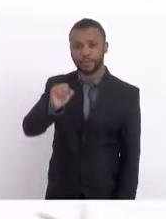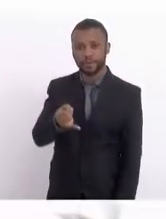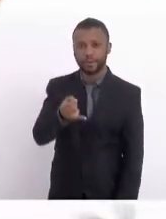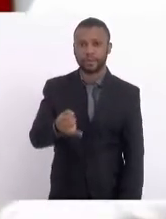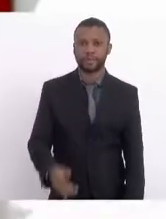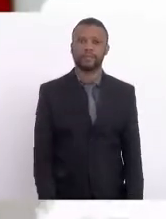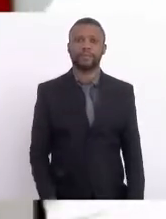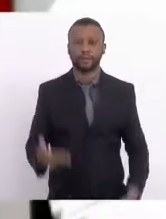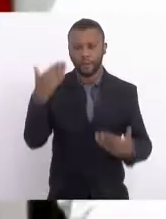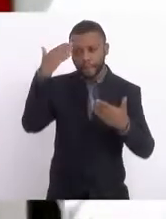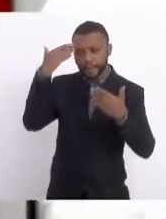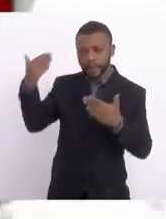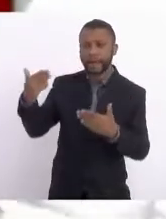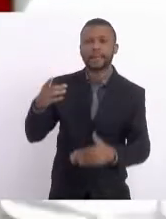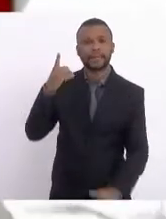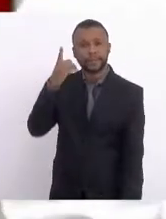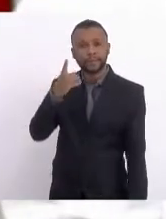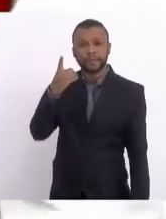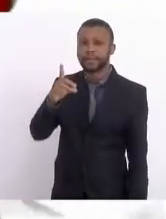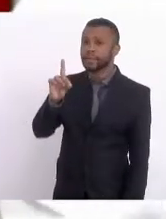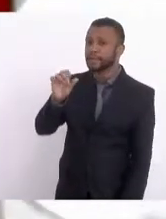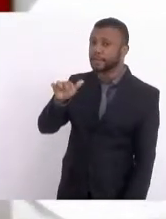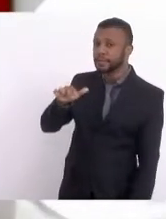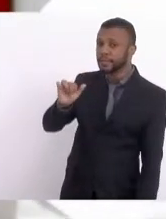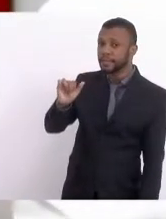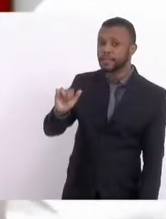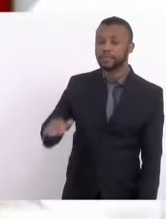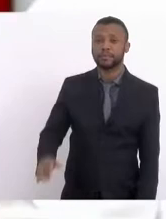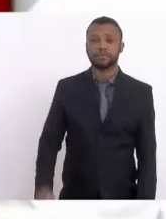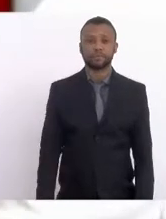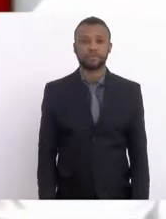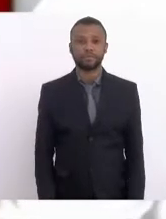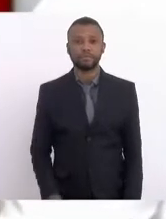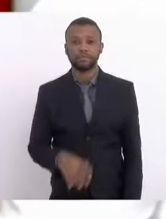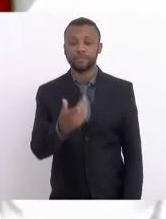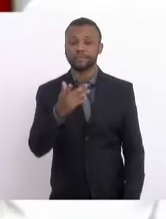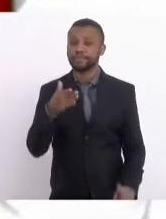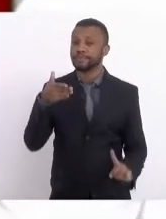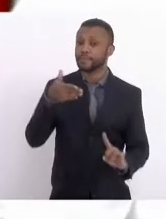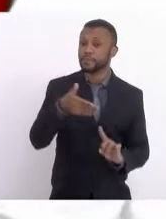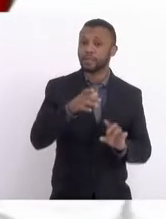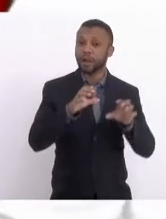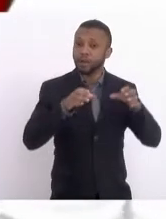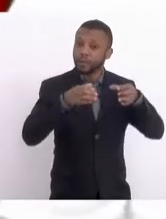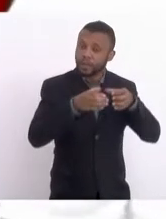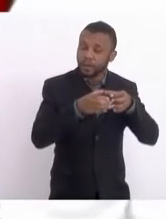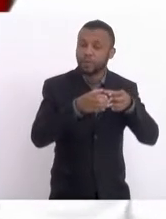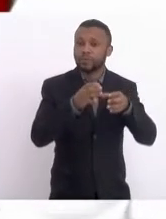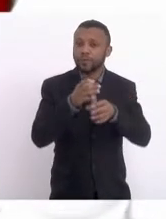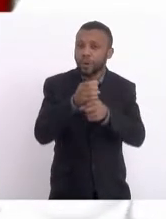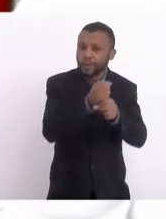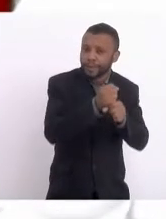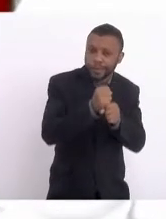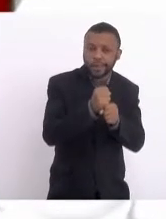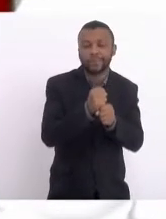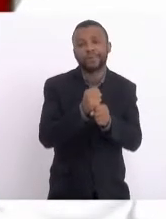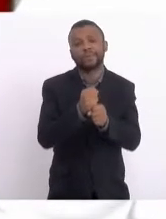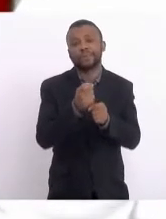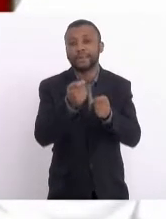Obrigada, deputada Dani. Para emitir parecer pela Comissão de Orçamento, Finanças, Fiscalização Financeira e Controle, deputado Márcio